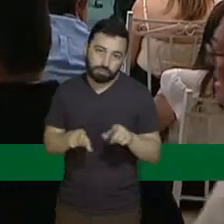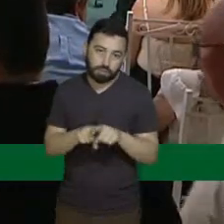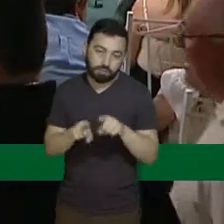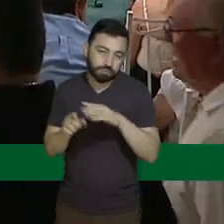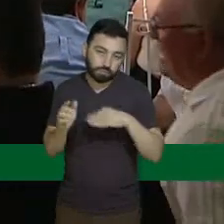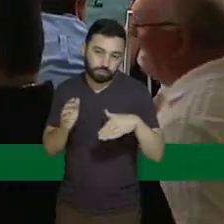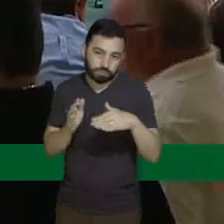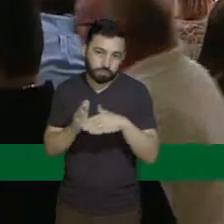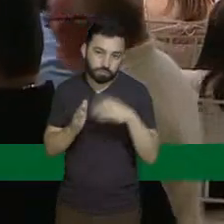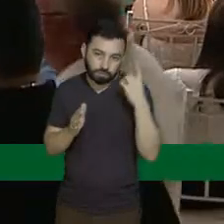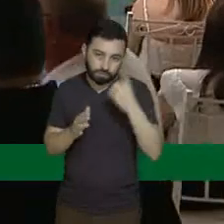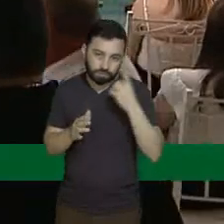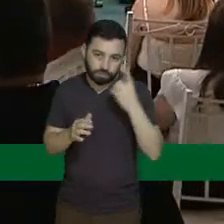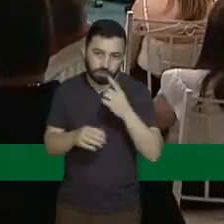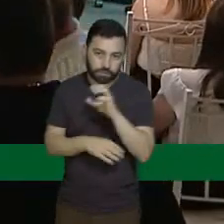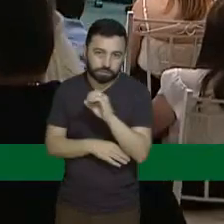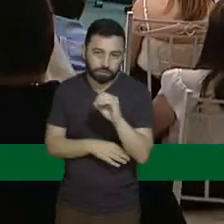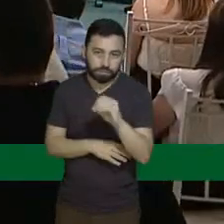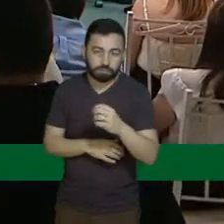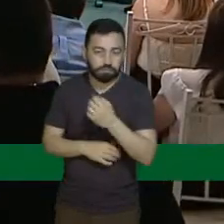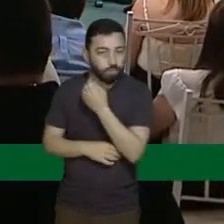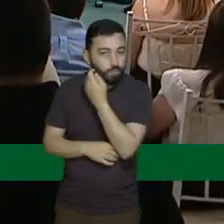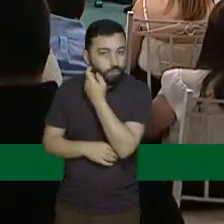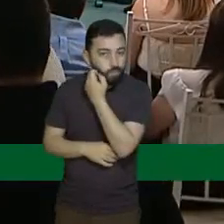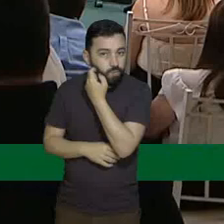da bancada do Oeste.